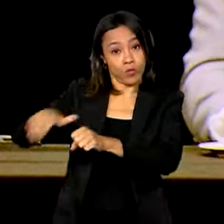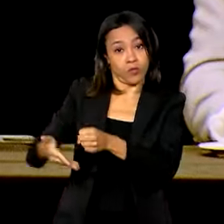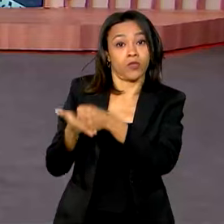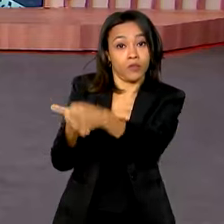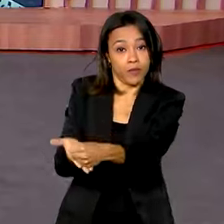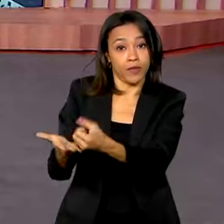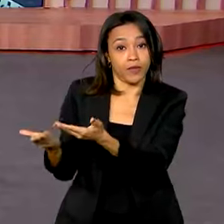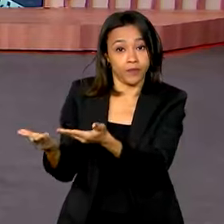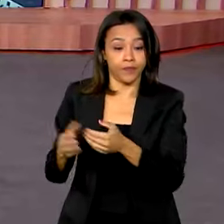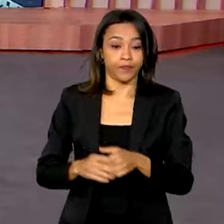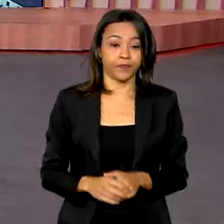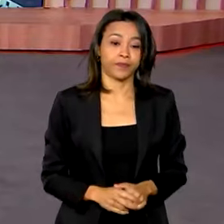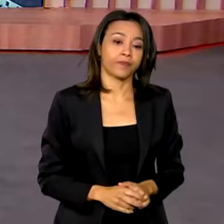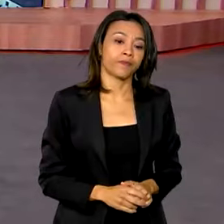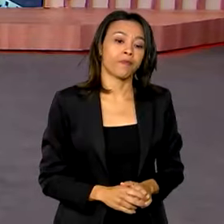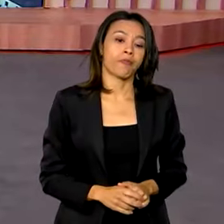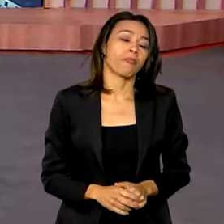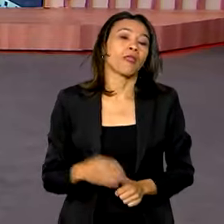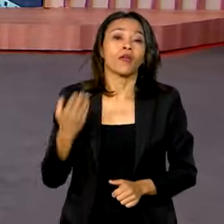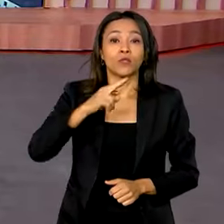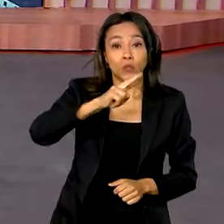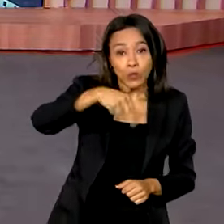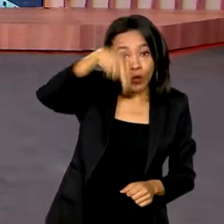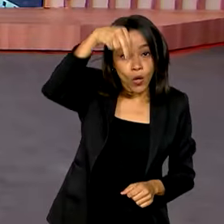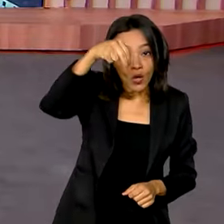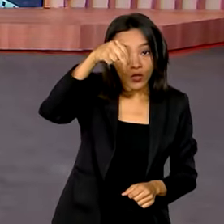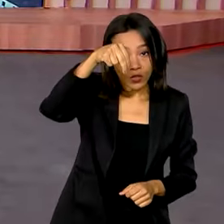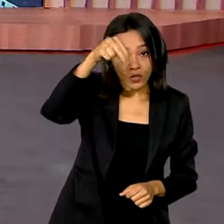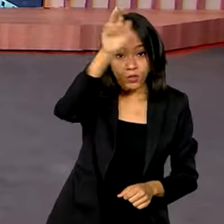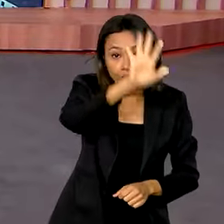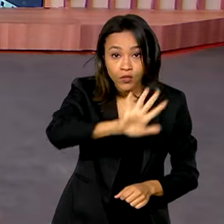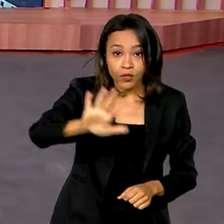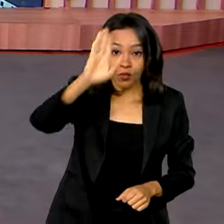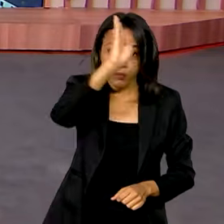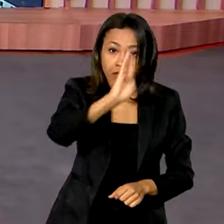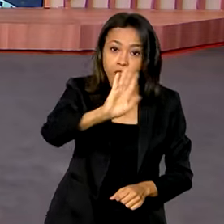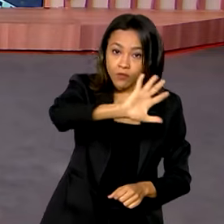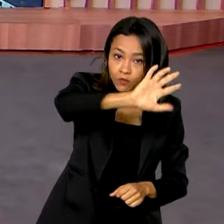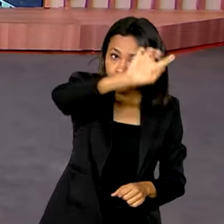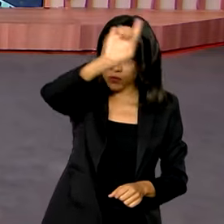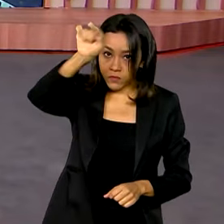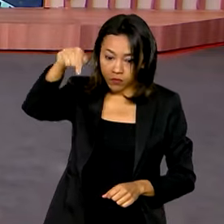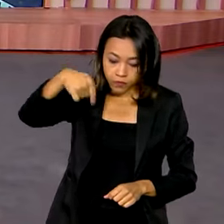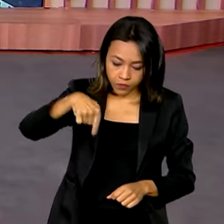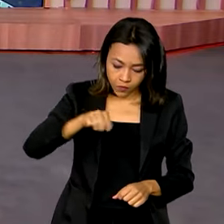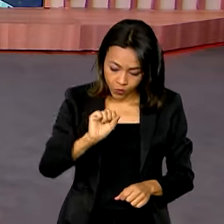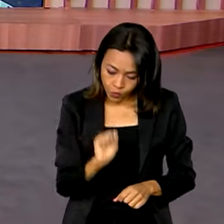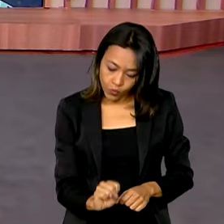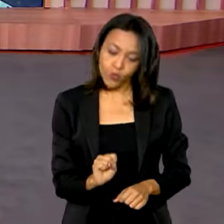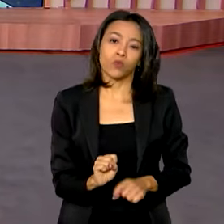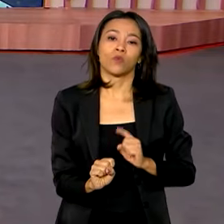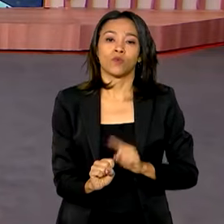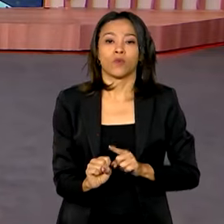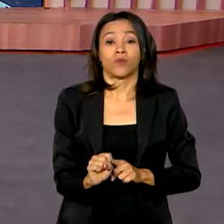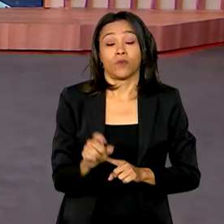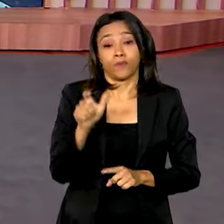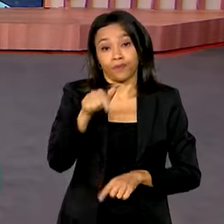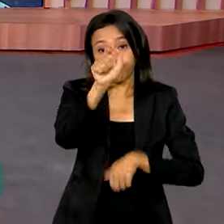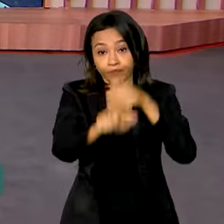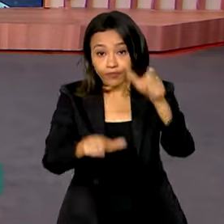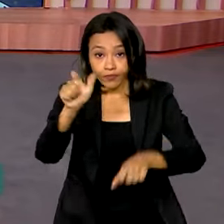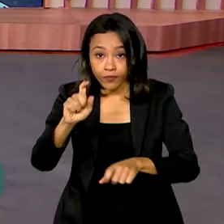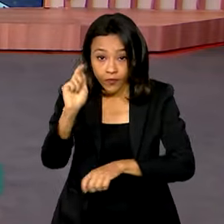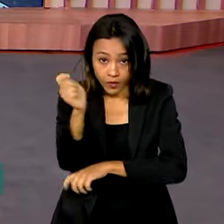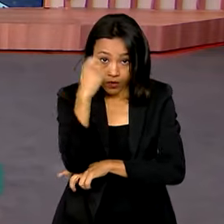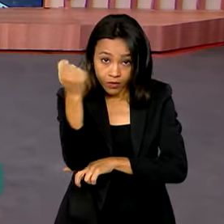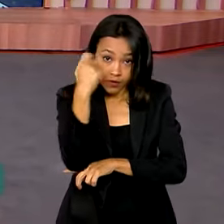sustentabilidade. E da região norte, a gente vai agora para a região sul. Isso porque os gaúchos que estão negativados